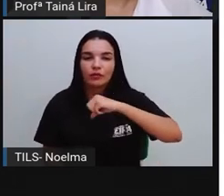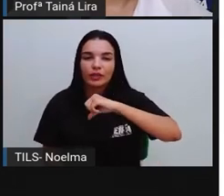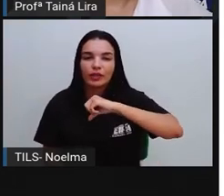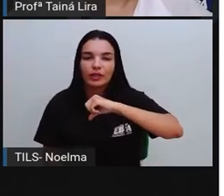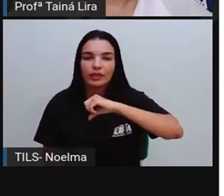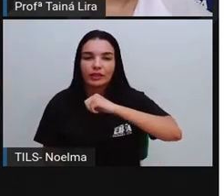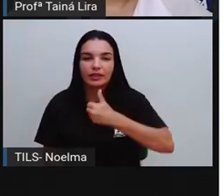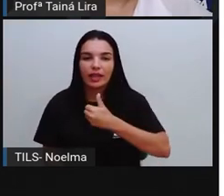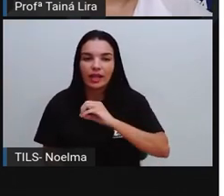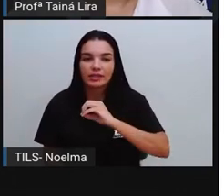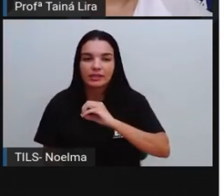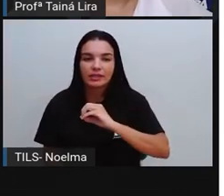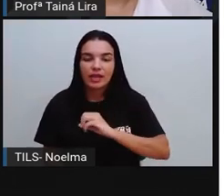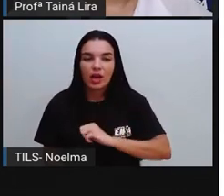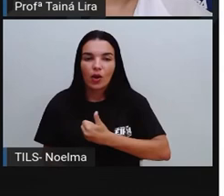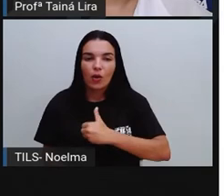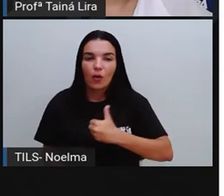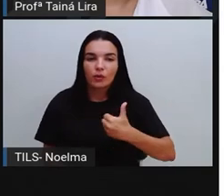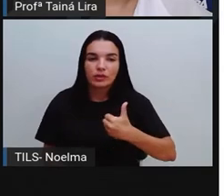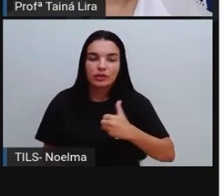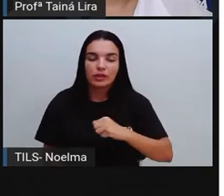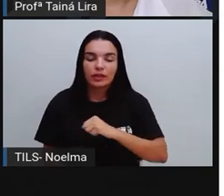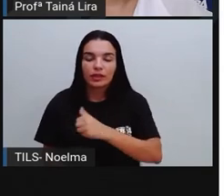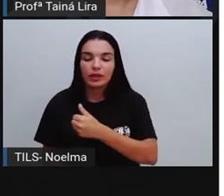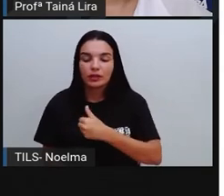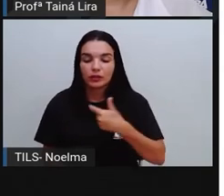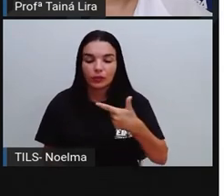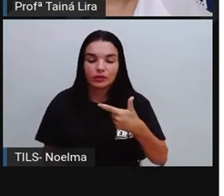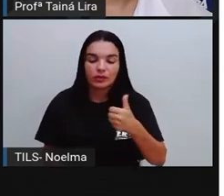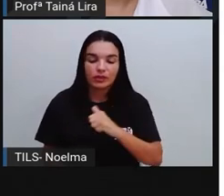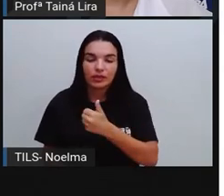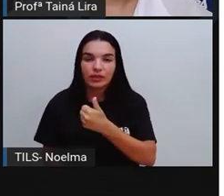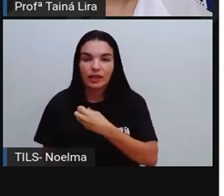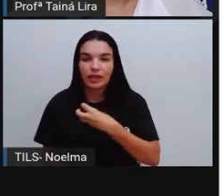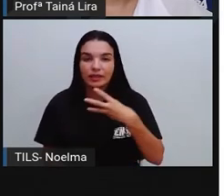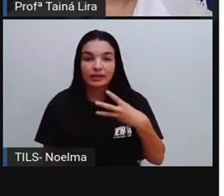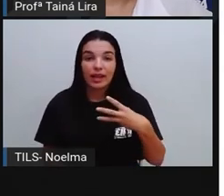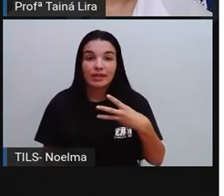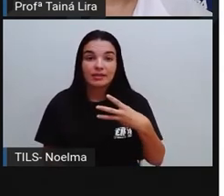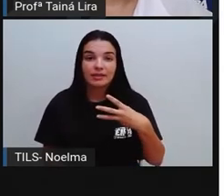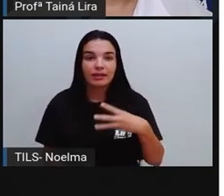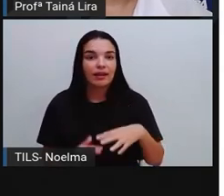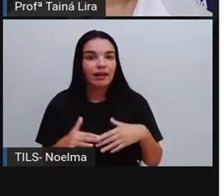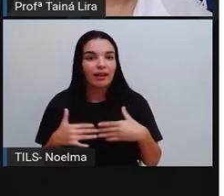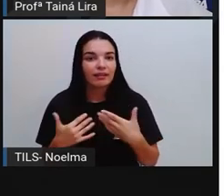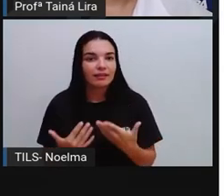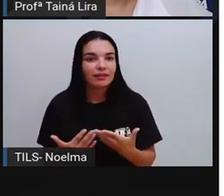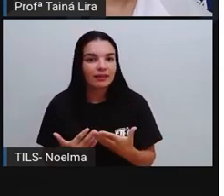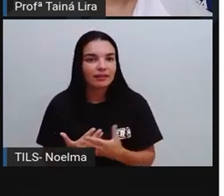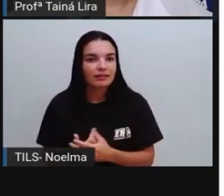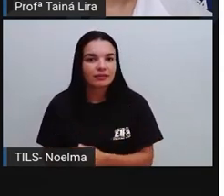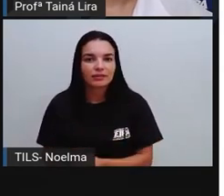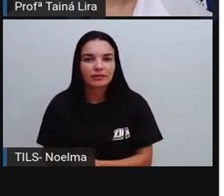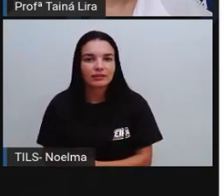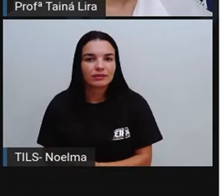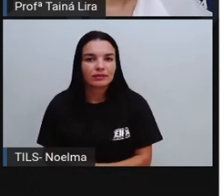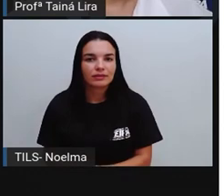9, 10, 11, 12, 13, tá?